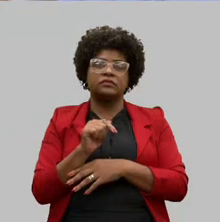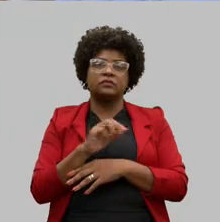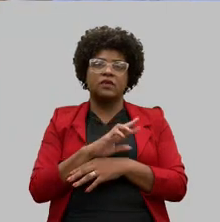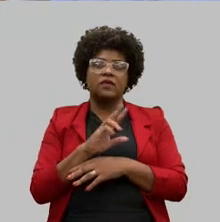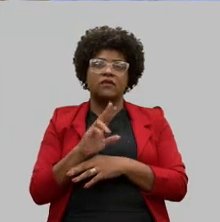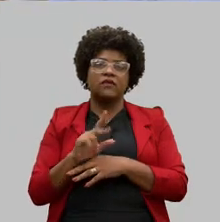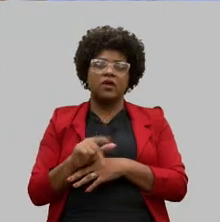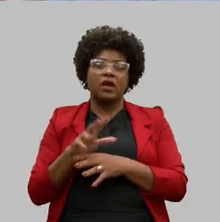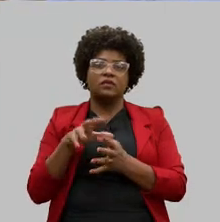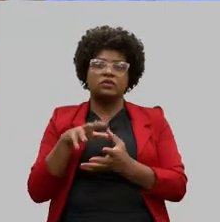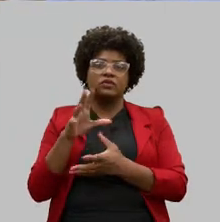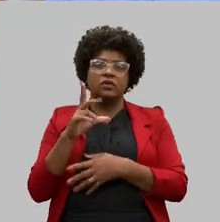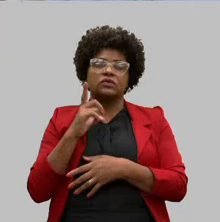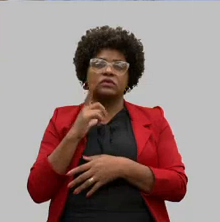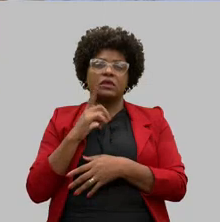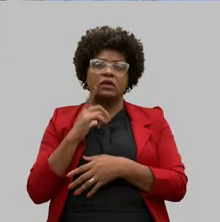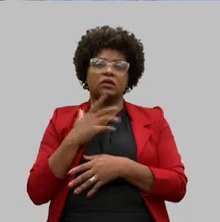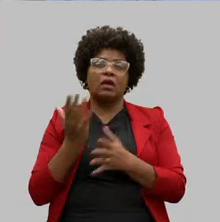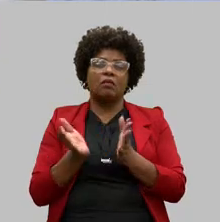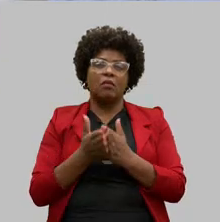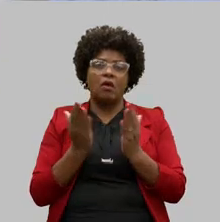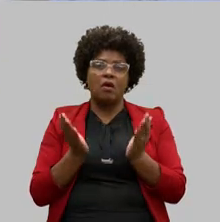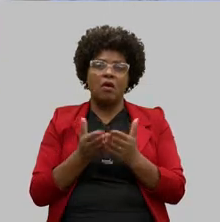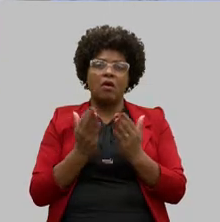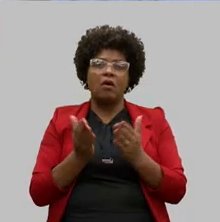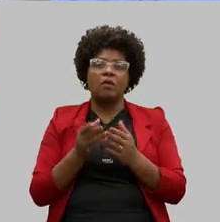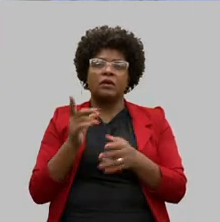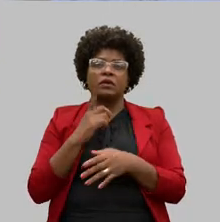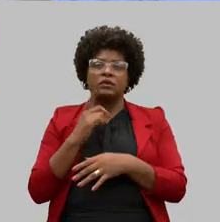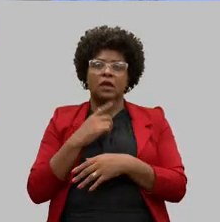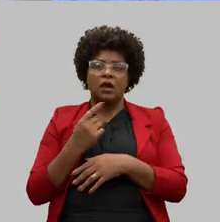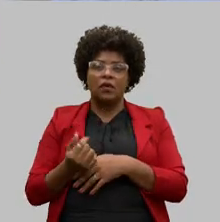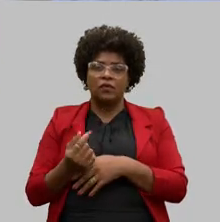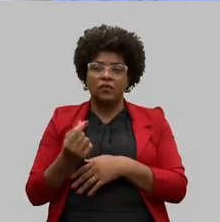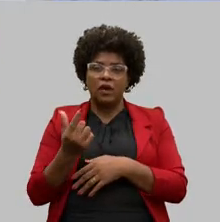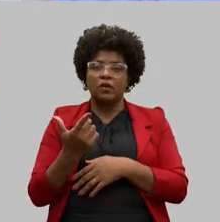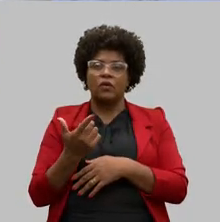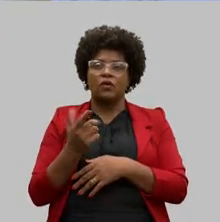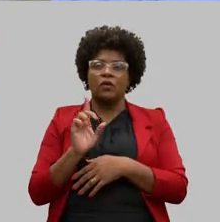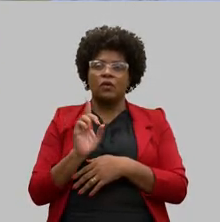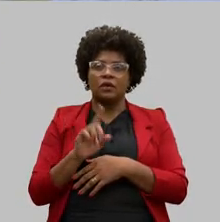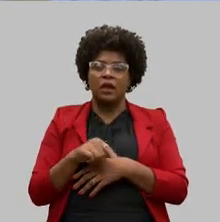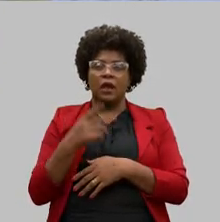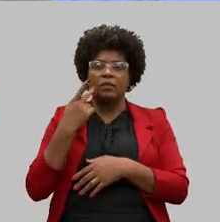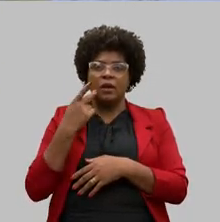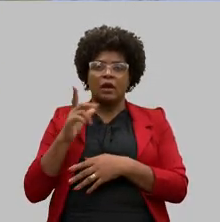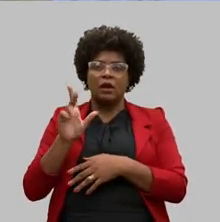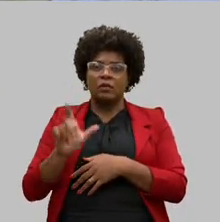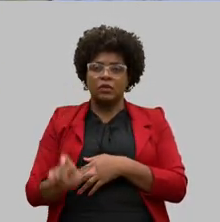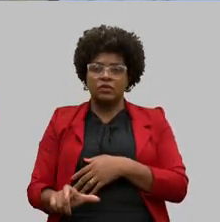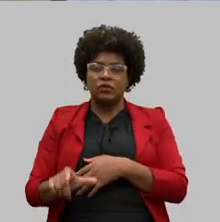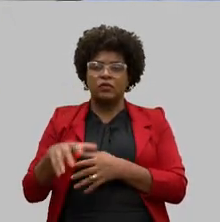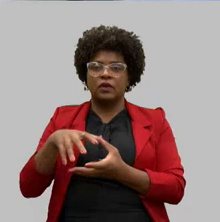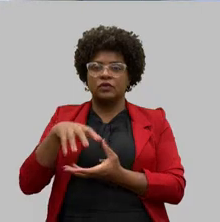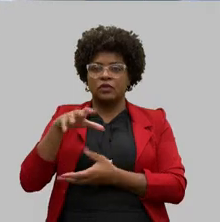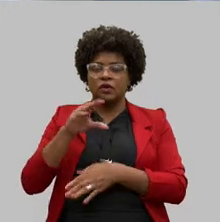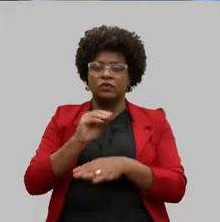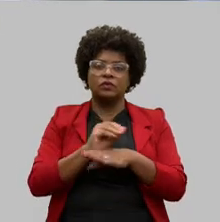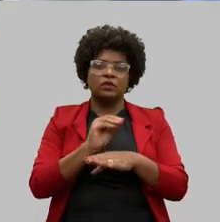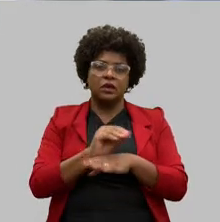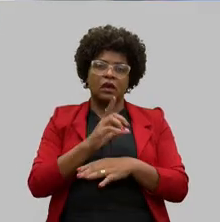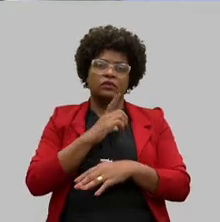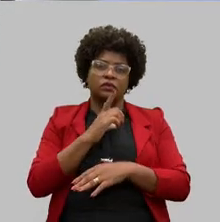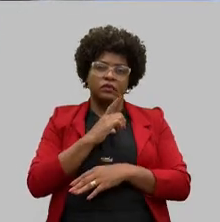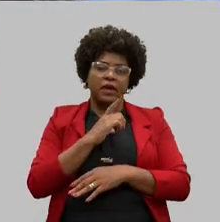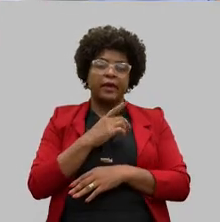miséria de sema pobreza eh qual o valor do F Sera destinado à pessoa idosa ao cuidado com a pessoa idosa que aí nós temos